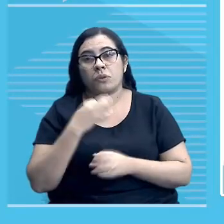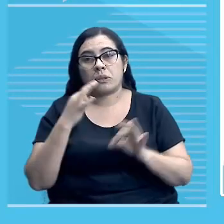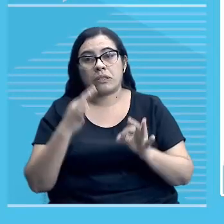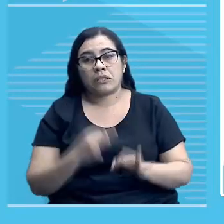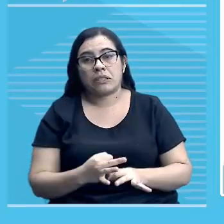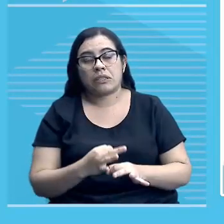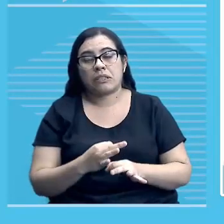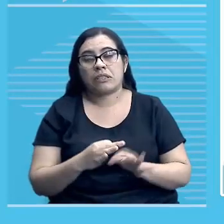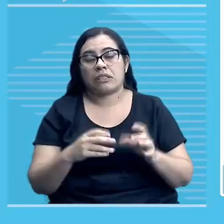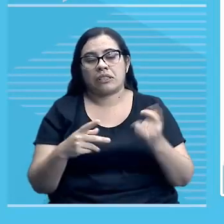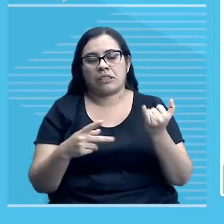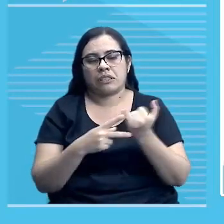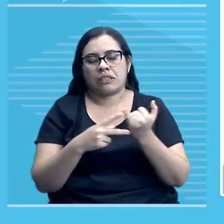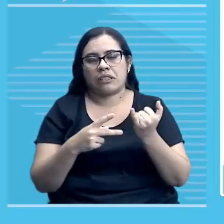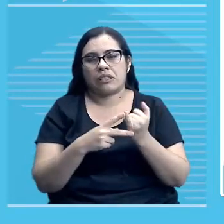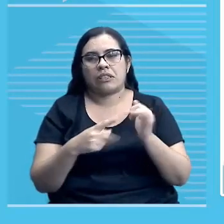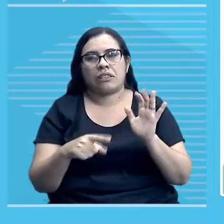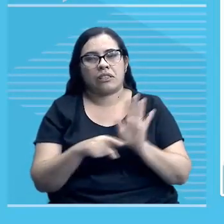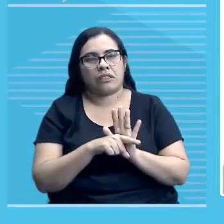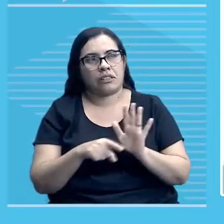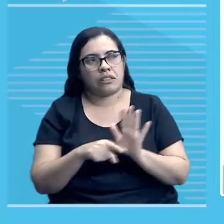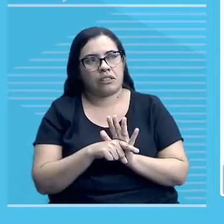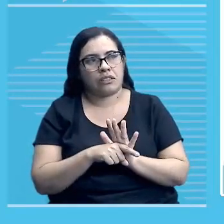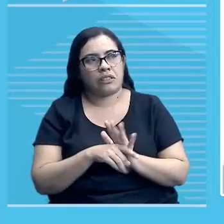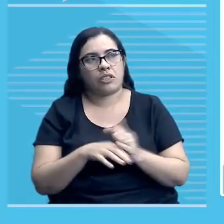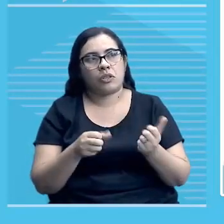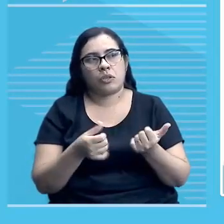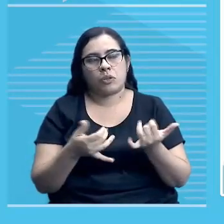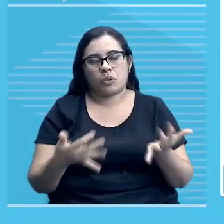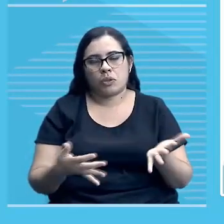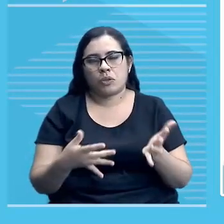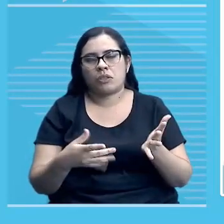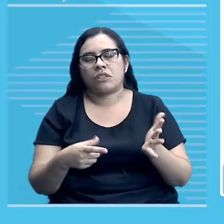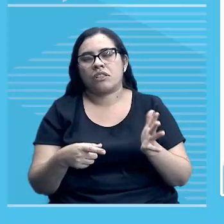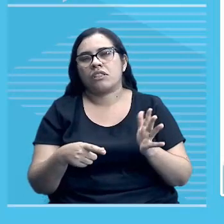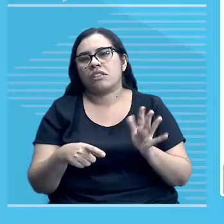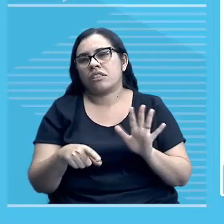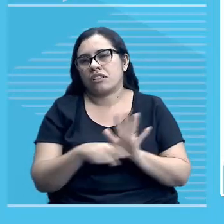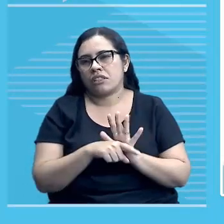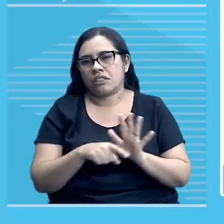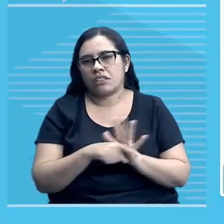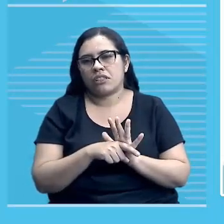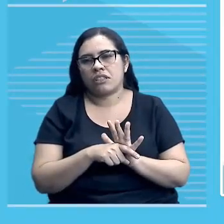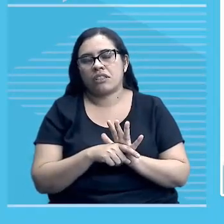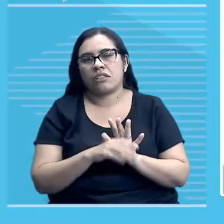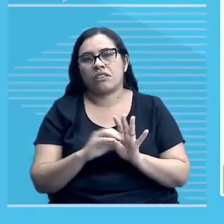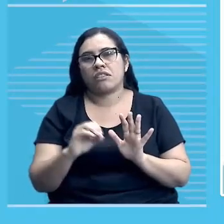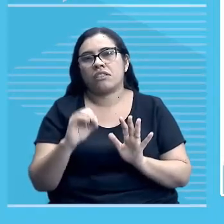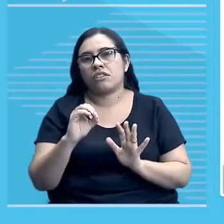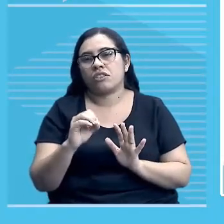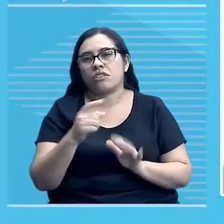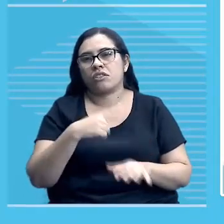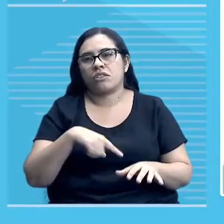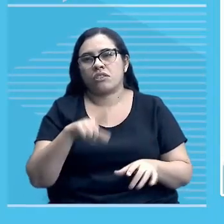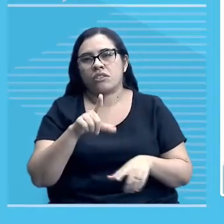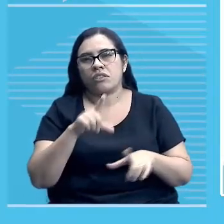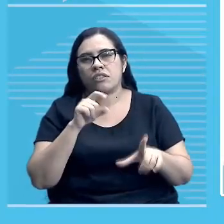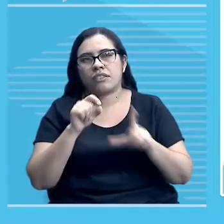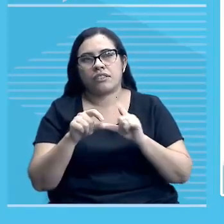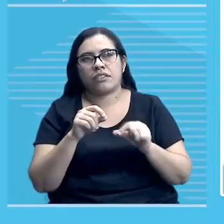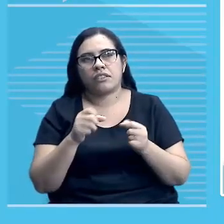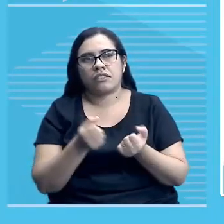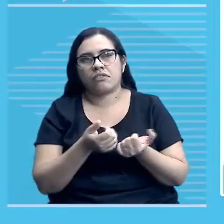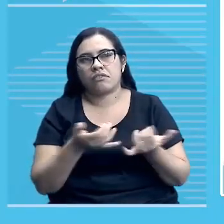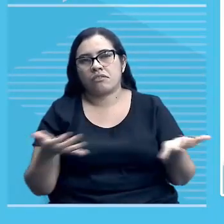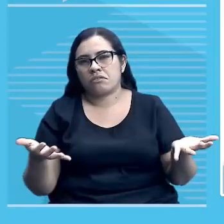delta é negativo. Quando o nosso delta ele é negativo, o que é que nós podemos afirmar aí, Gabriel? Você falou